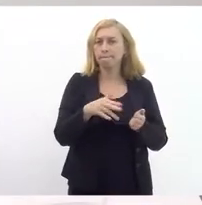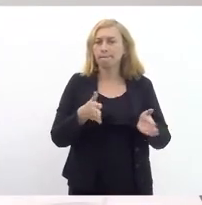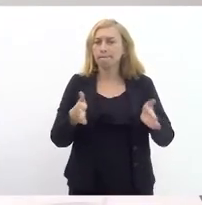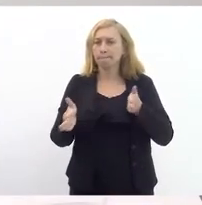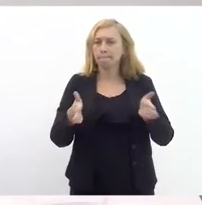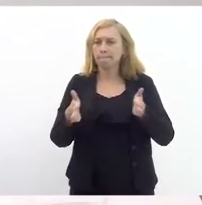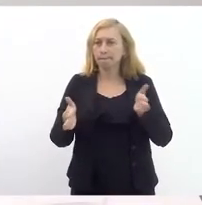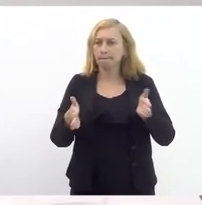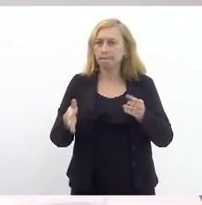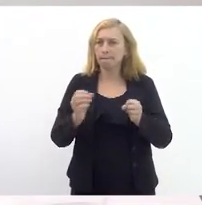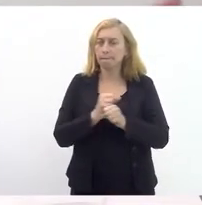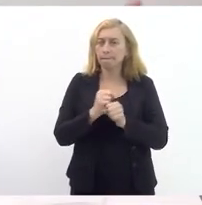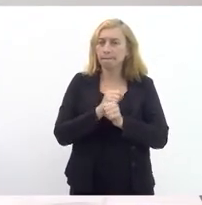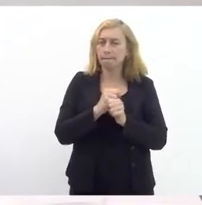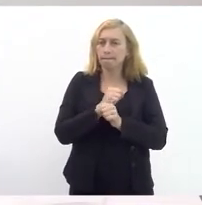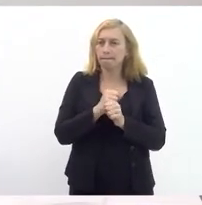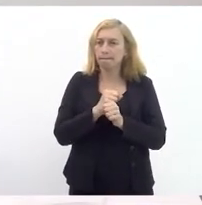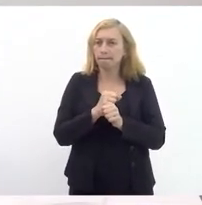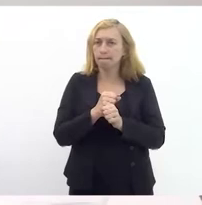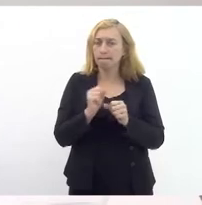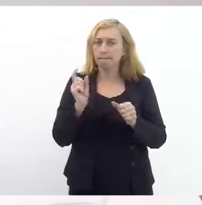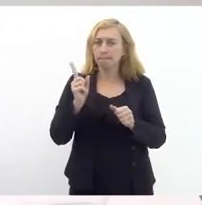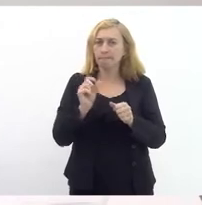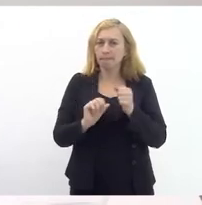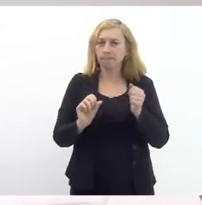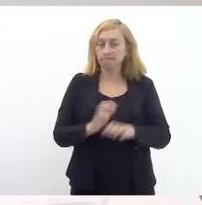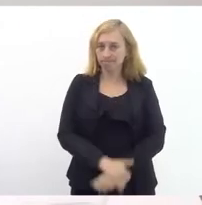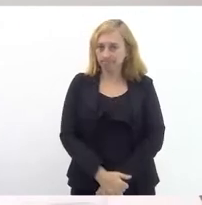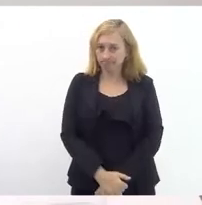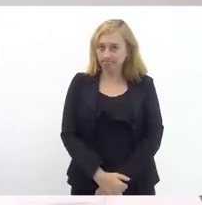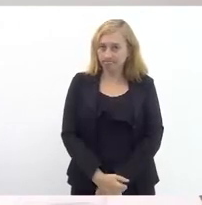anos todos isso não foi colocado?